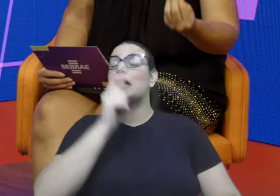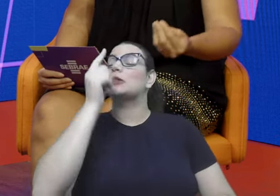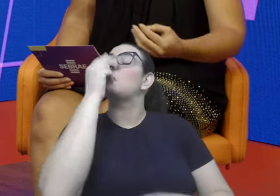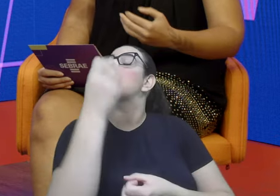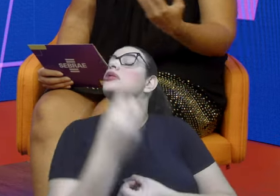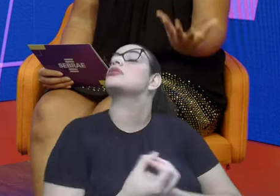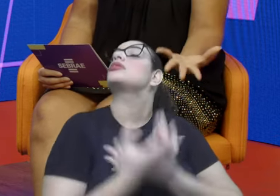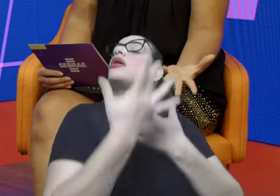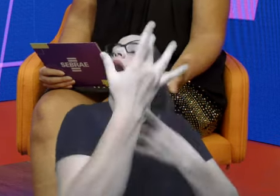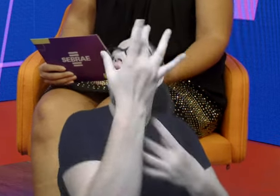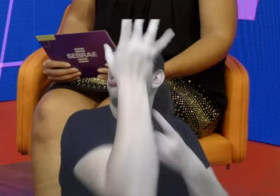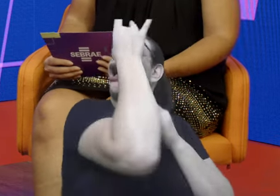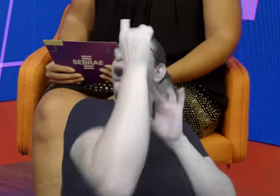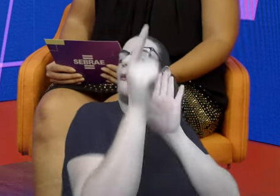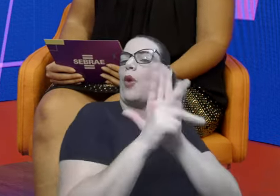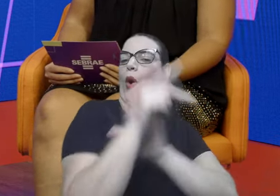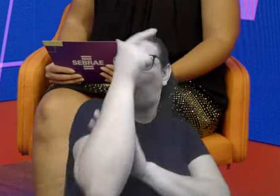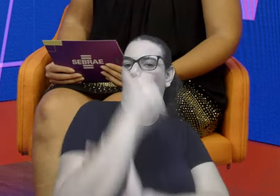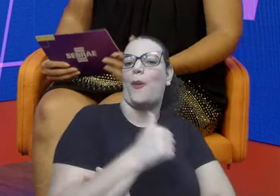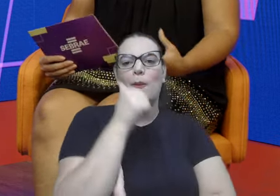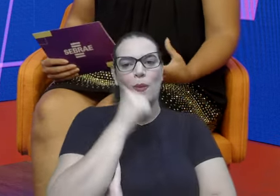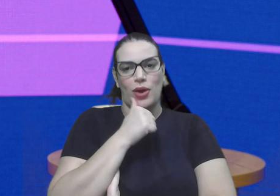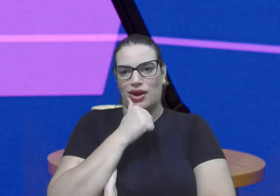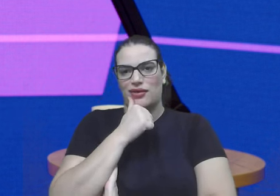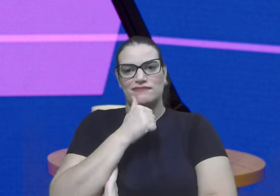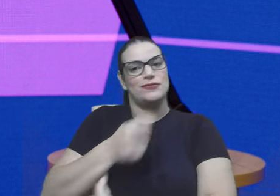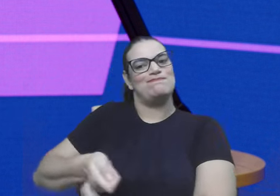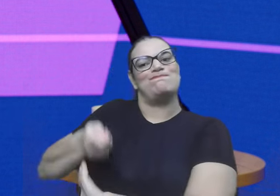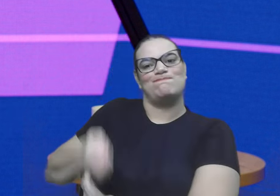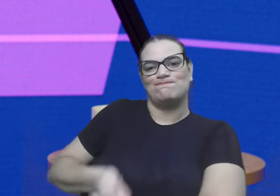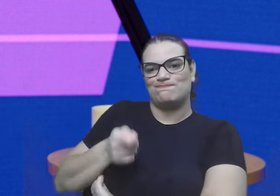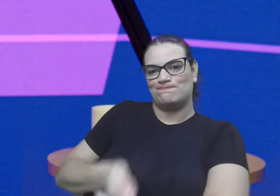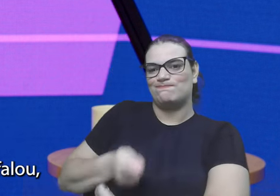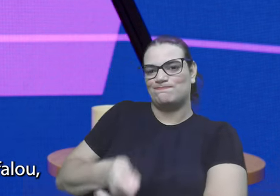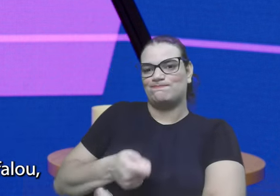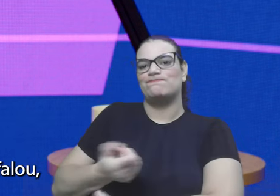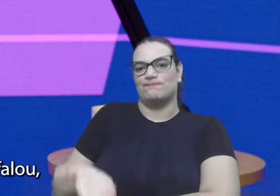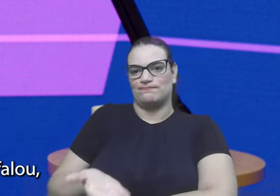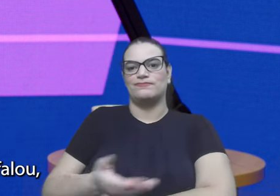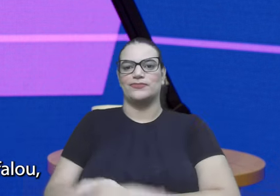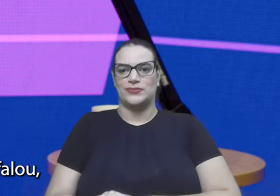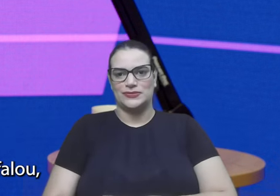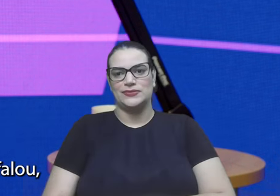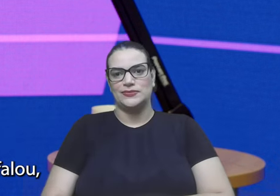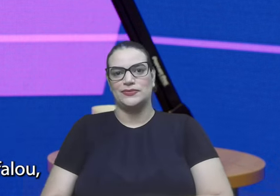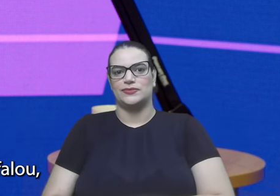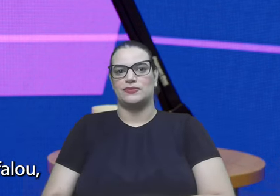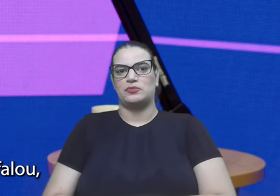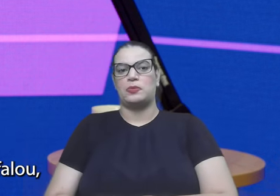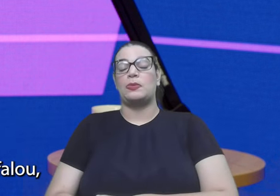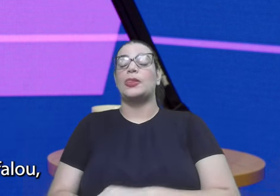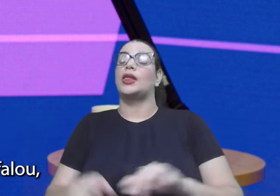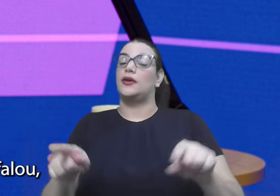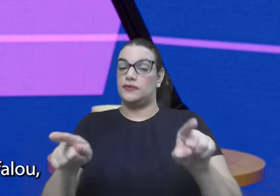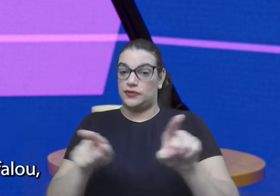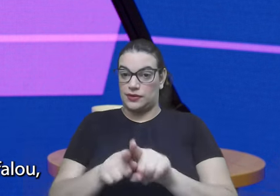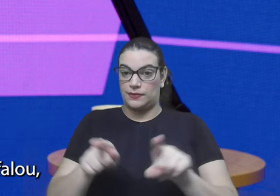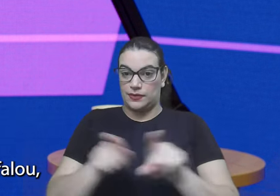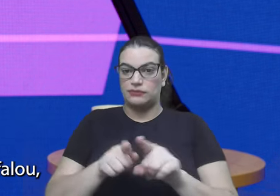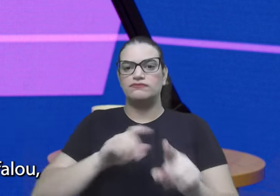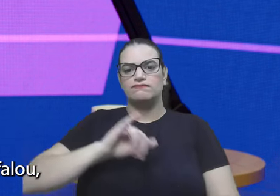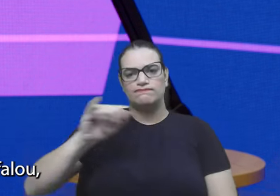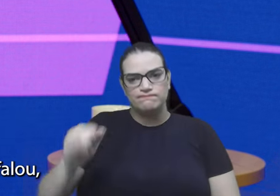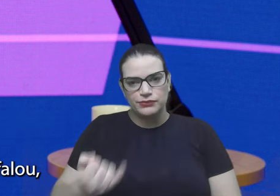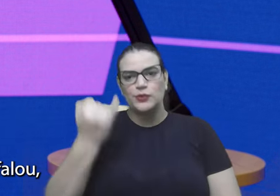é intrínseca a mulher Exatamente é imposta e e até pegando essa esse